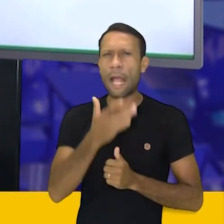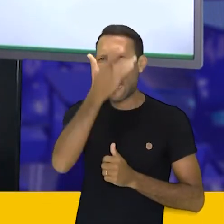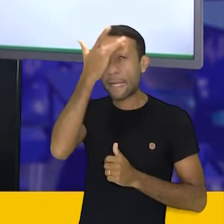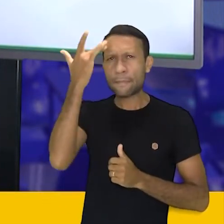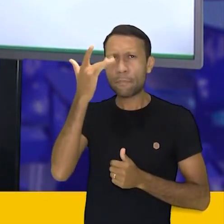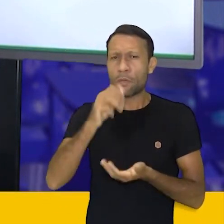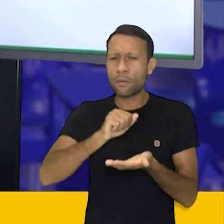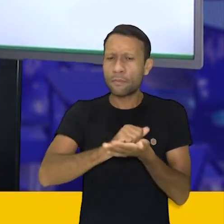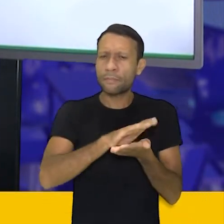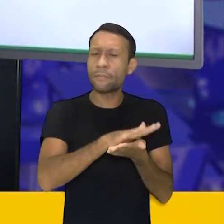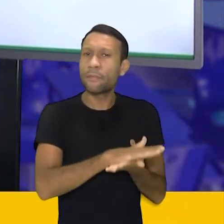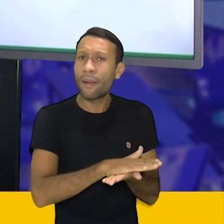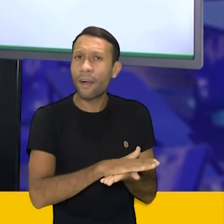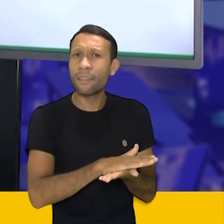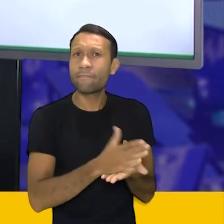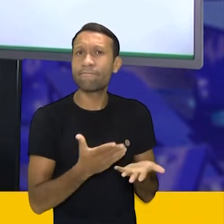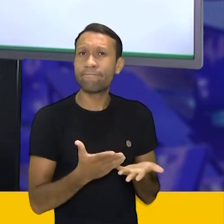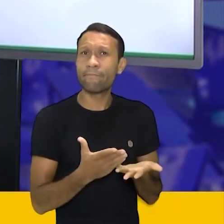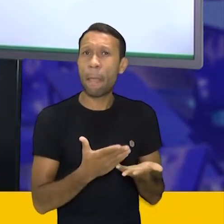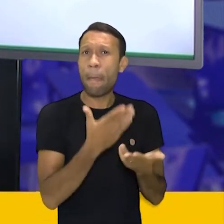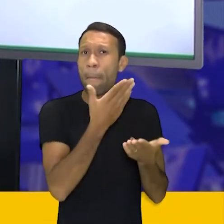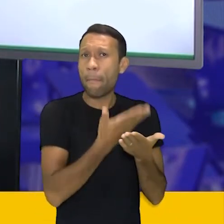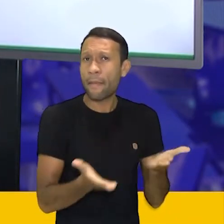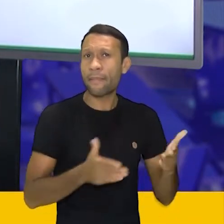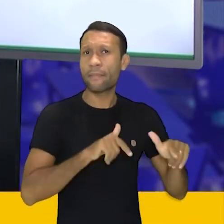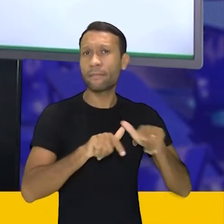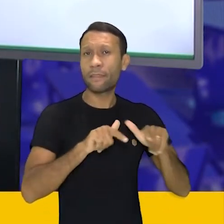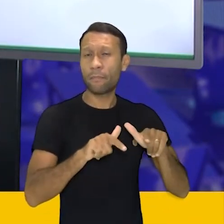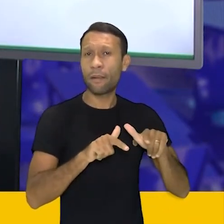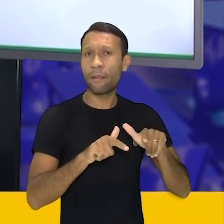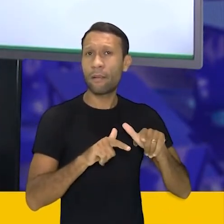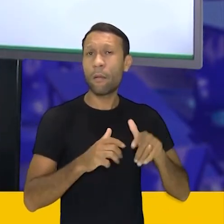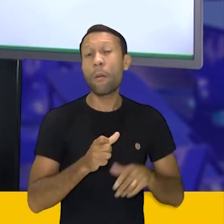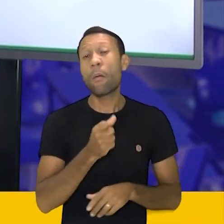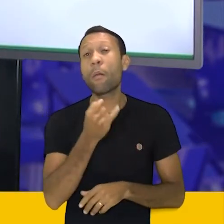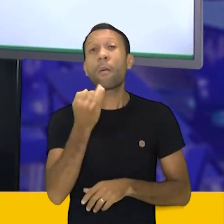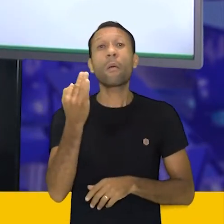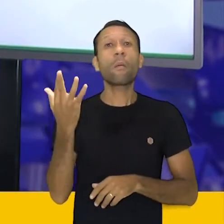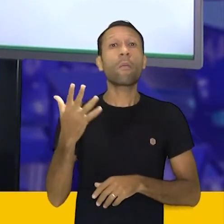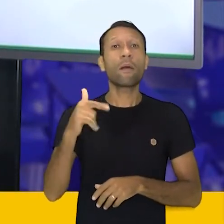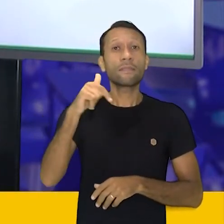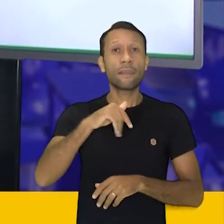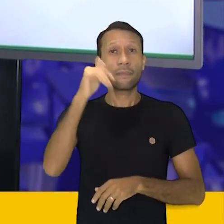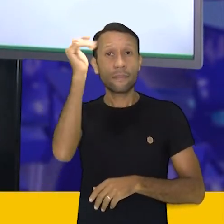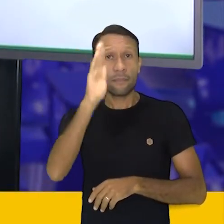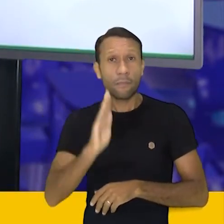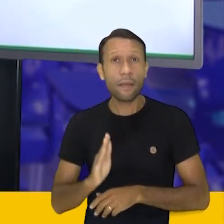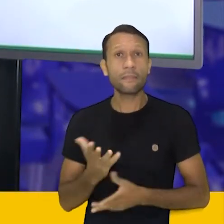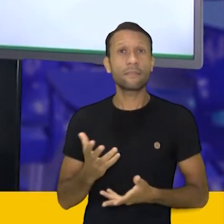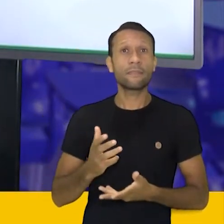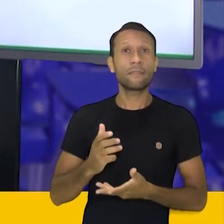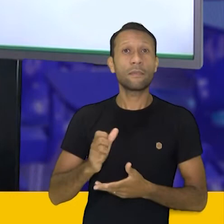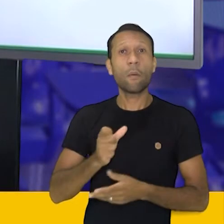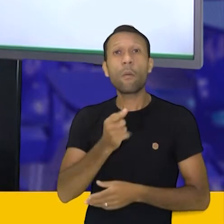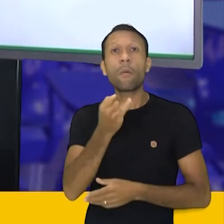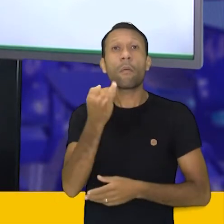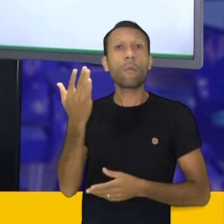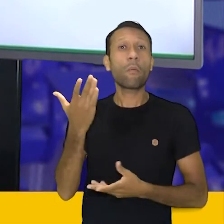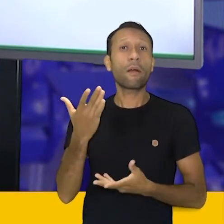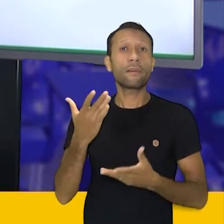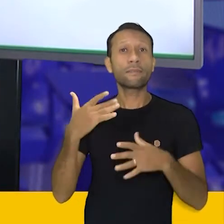E os desempregados? São quantos no Brasil? São quantos em Caruaru? Na sua família, há